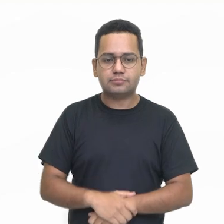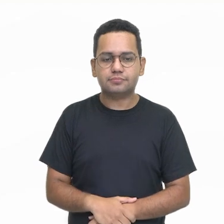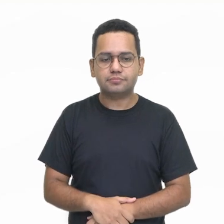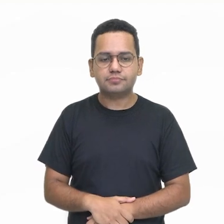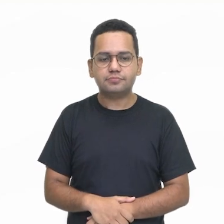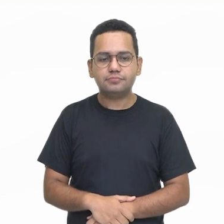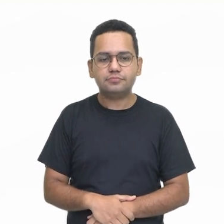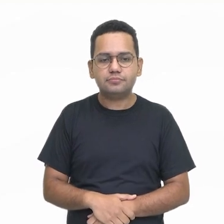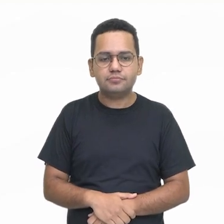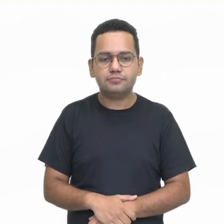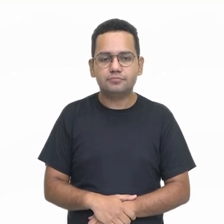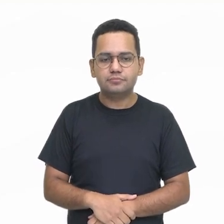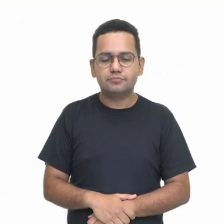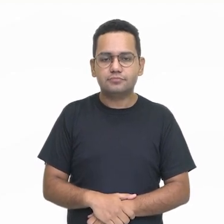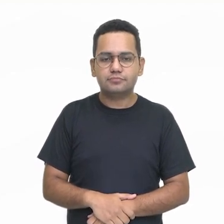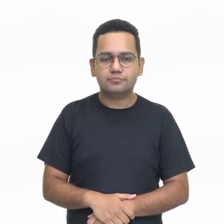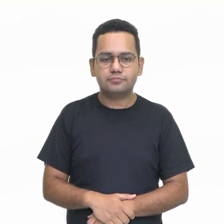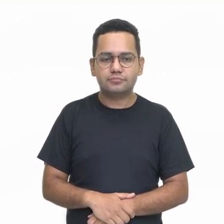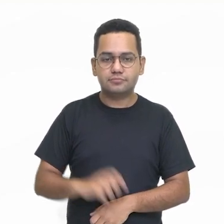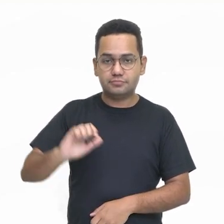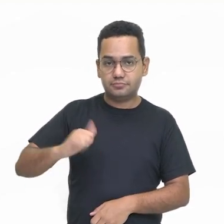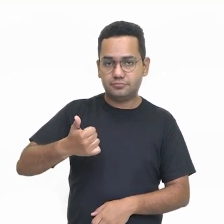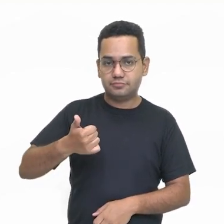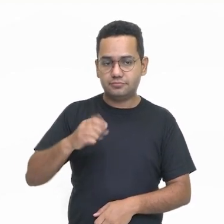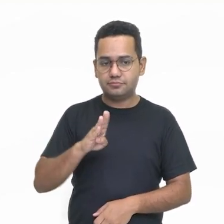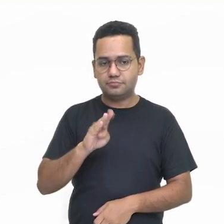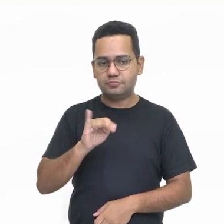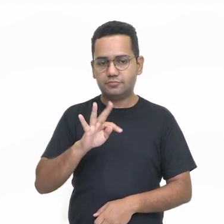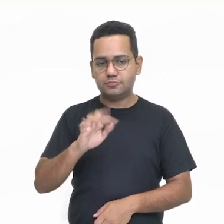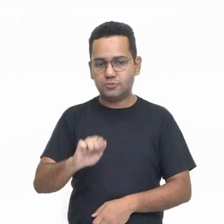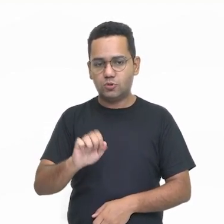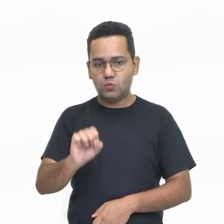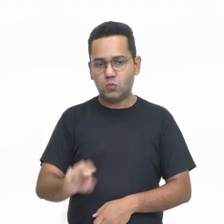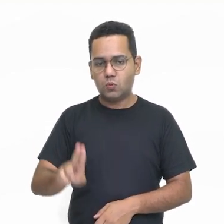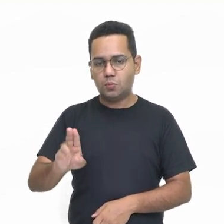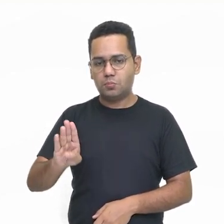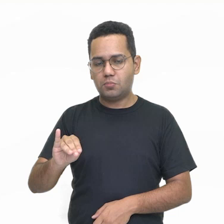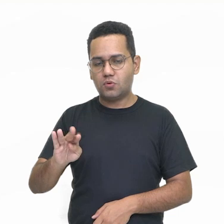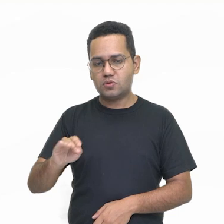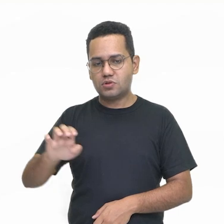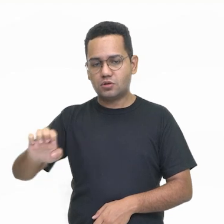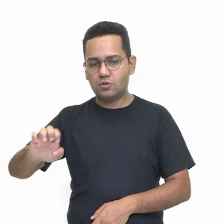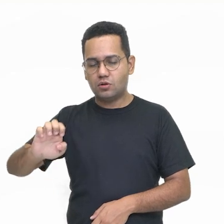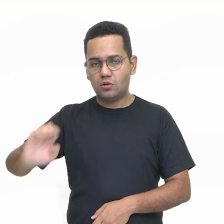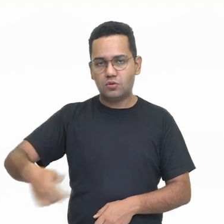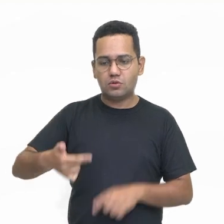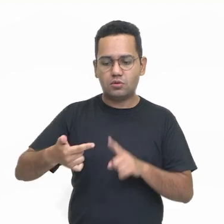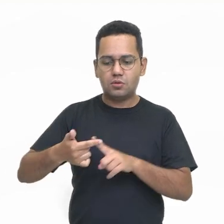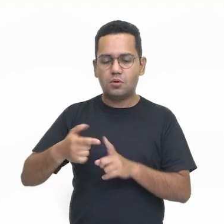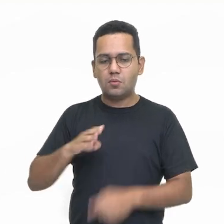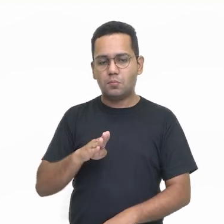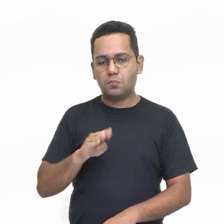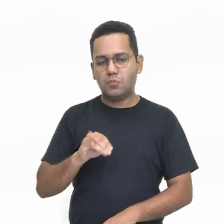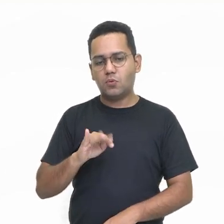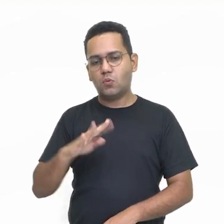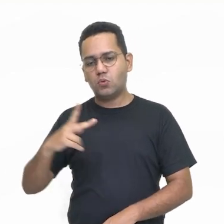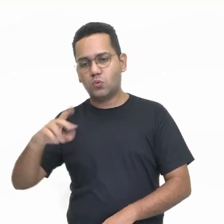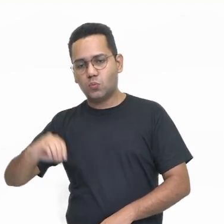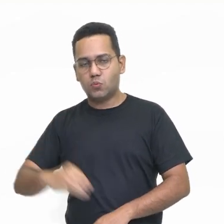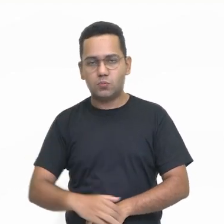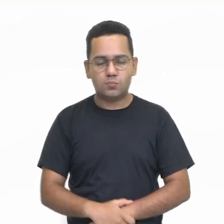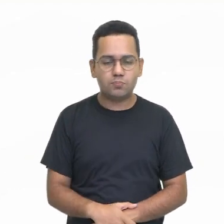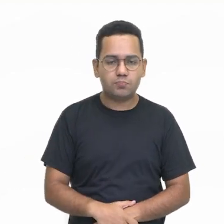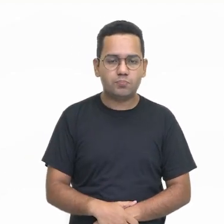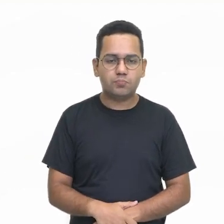conceitos nós temos aqui como biota ou enose e também biótopo ele é o